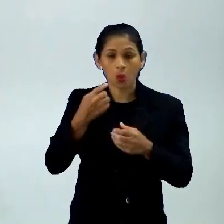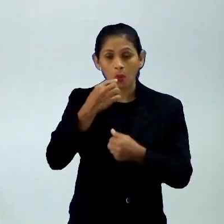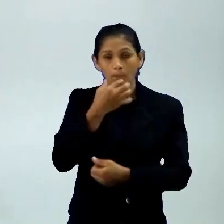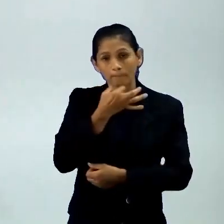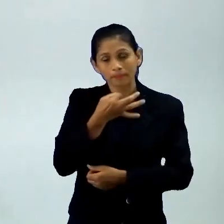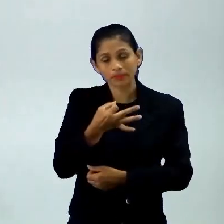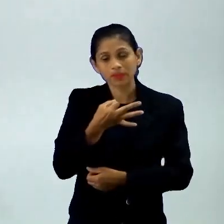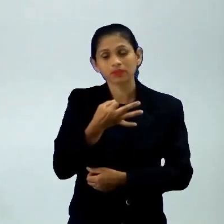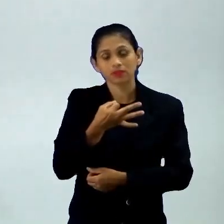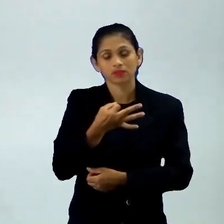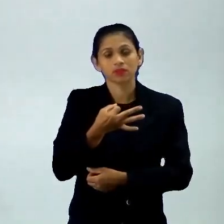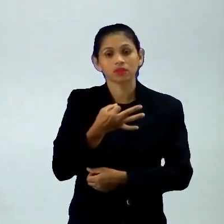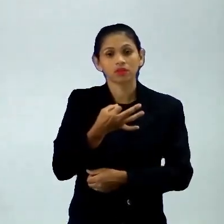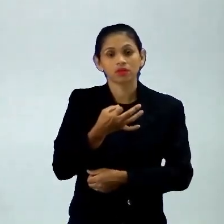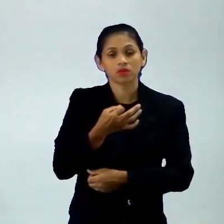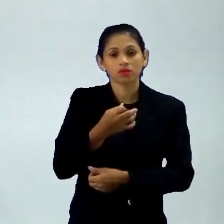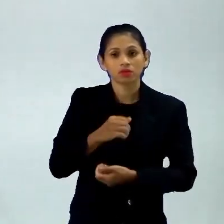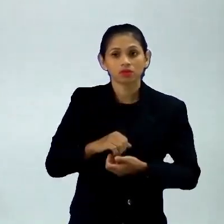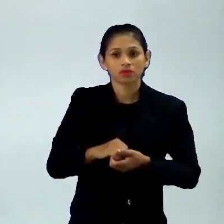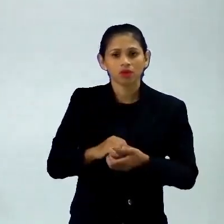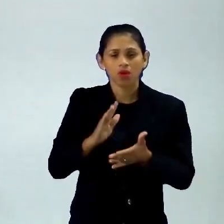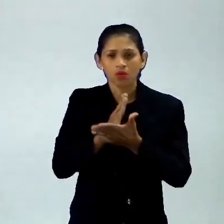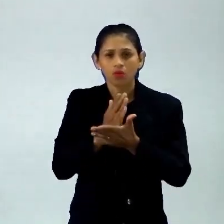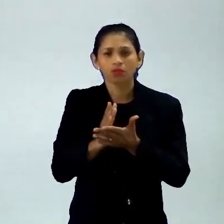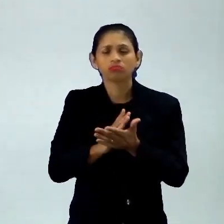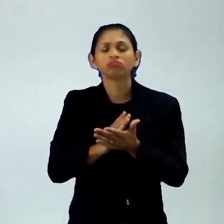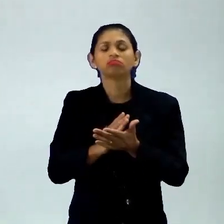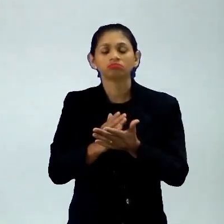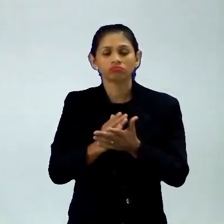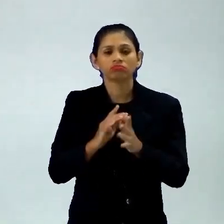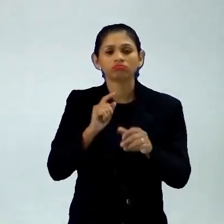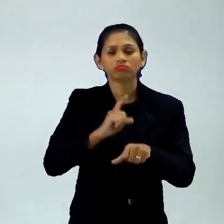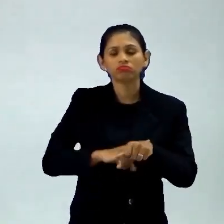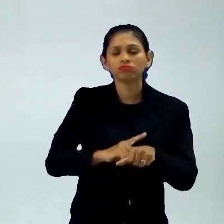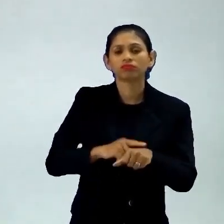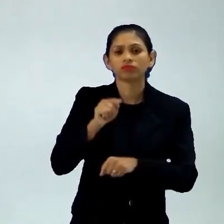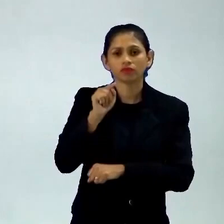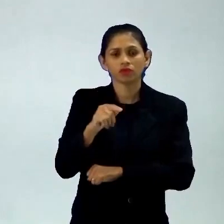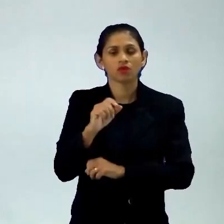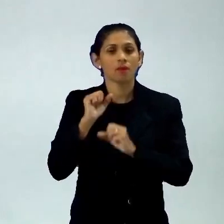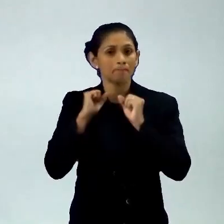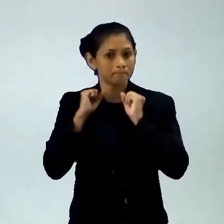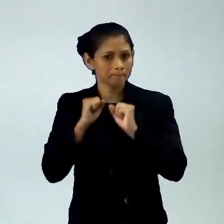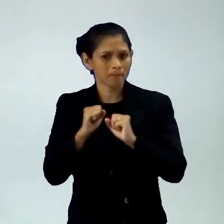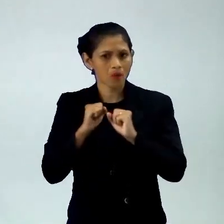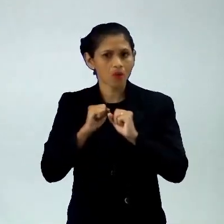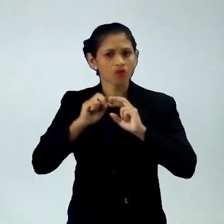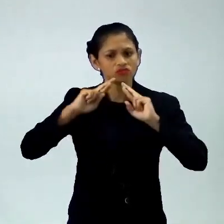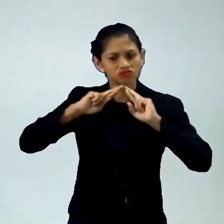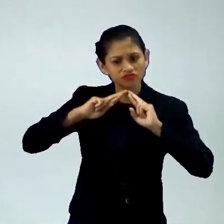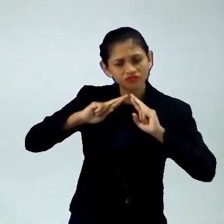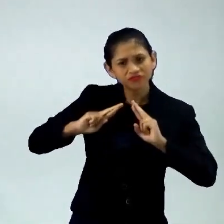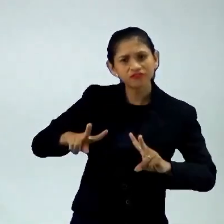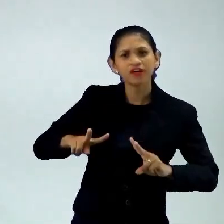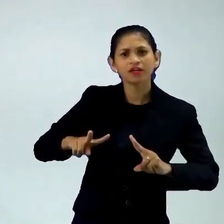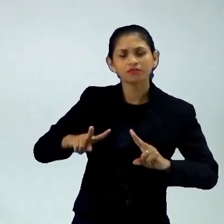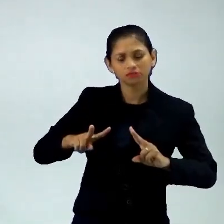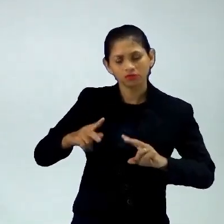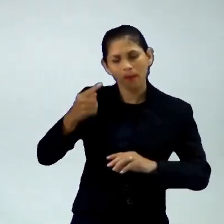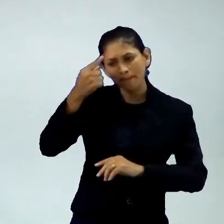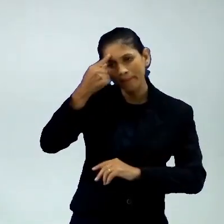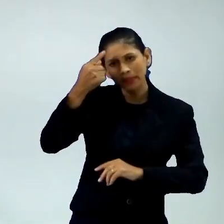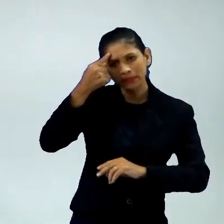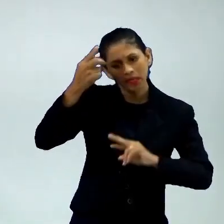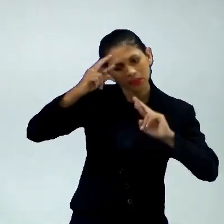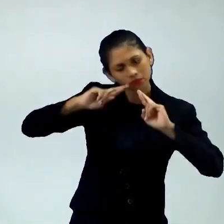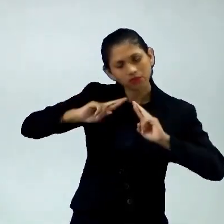opinião do jornalista. Vejam que em alguns momentos você pode discordar do que ele fala, principalmente quando ele faz comparações, mas o artigo de opinião, ele